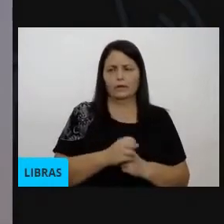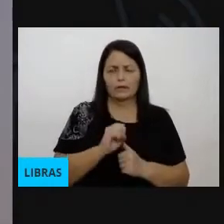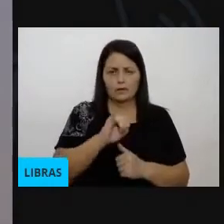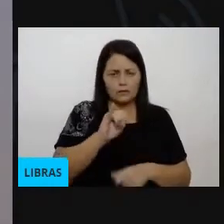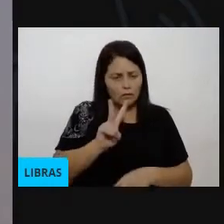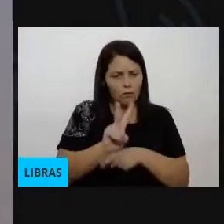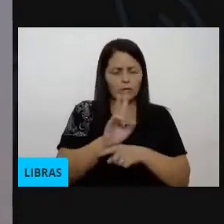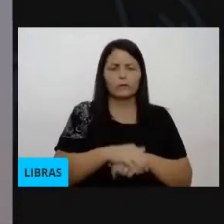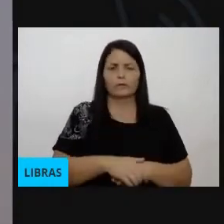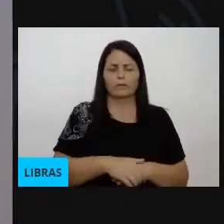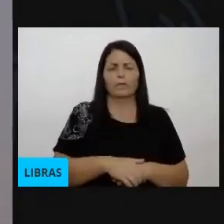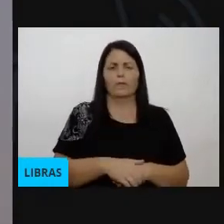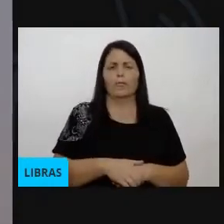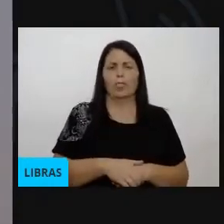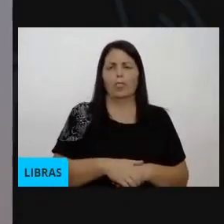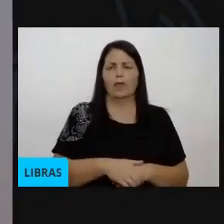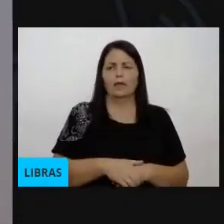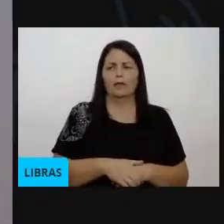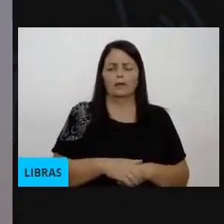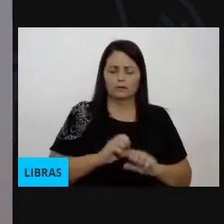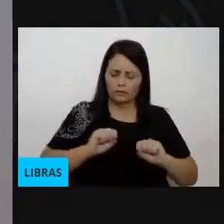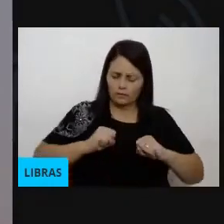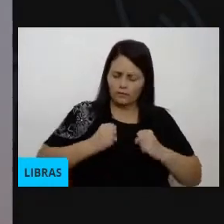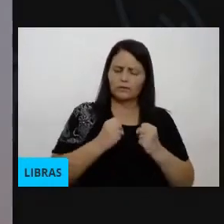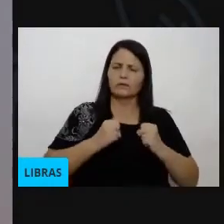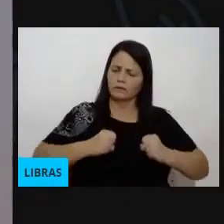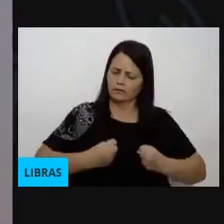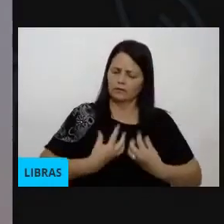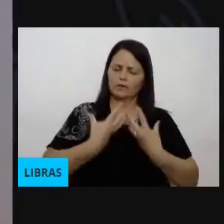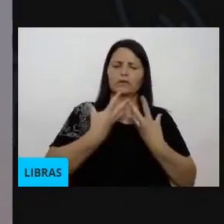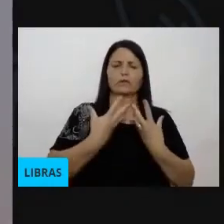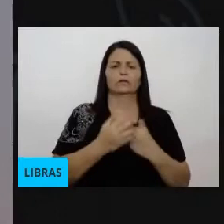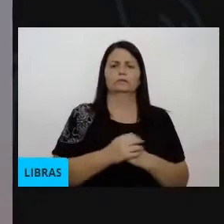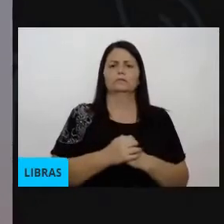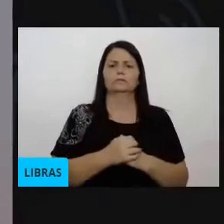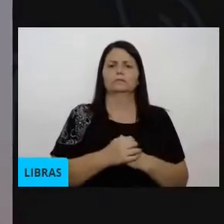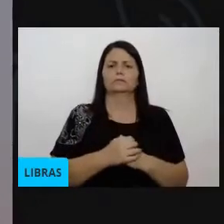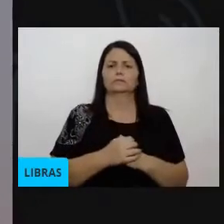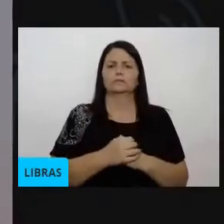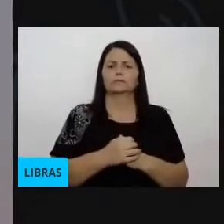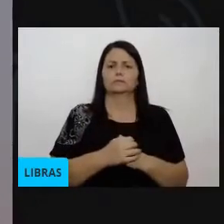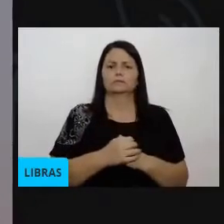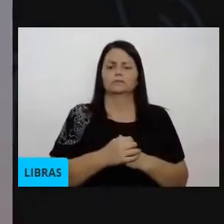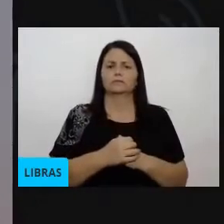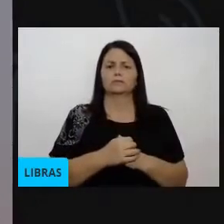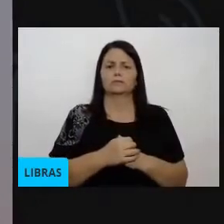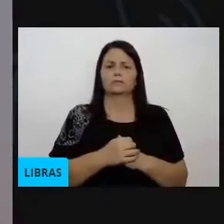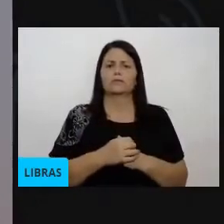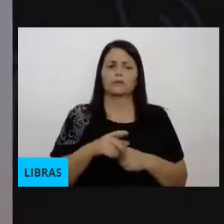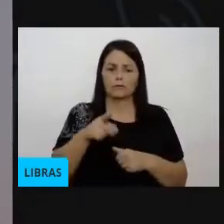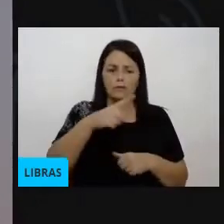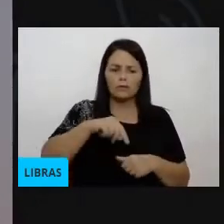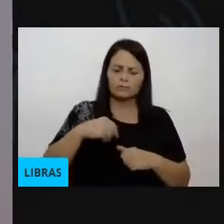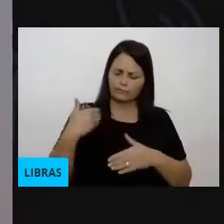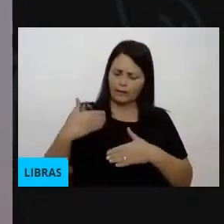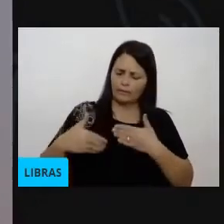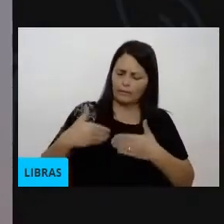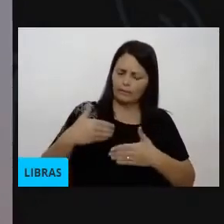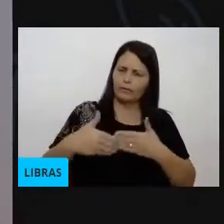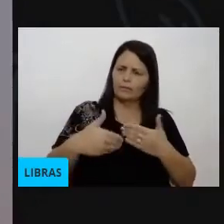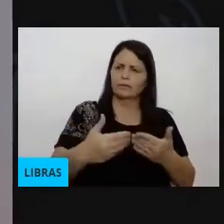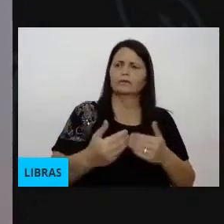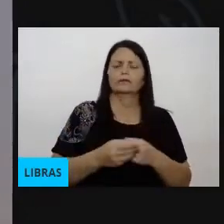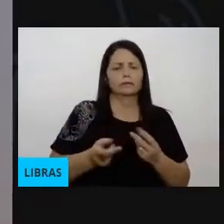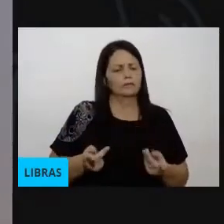poupem. Poupem energia, porque a gente ainda tem muito a percorrer nessa história, né?